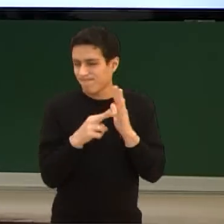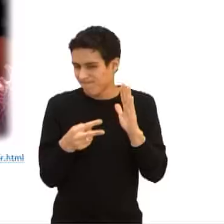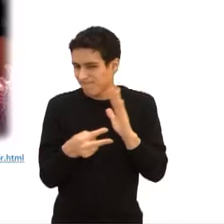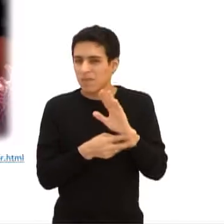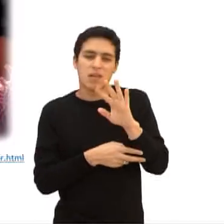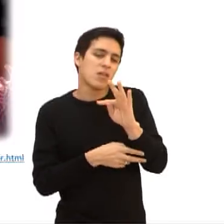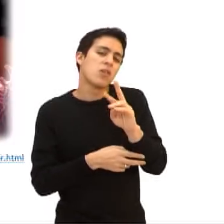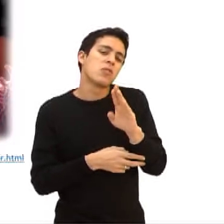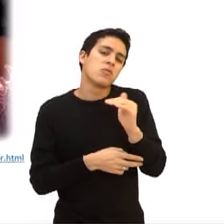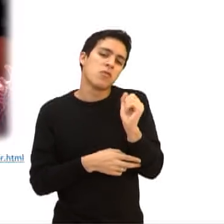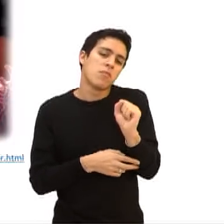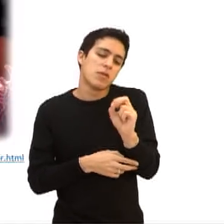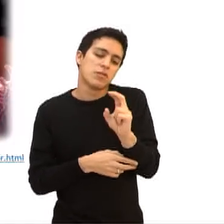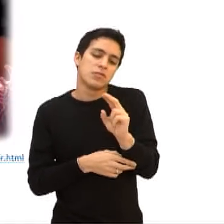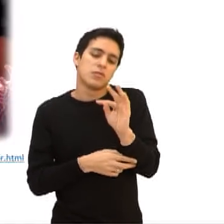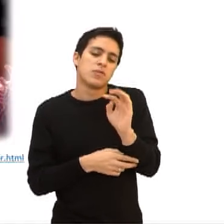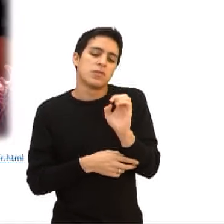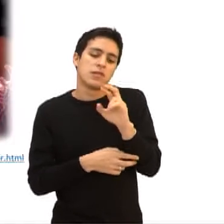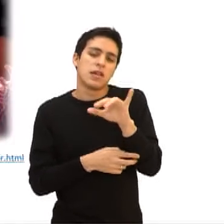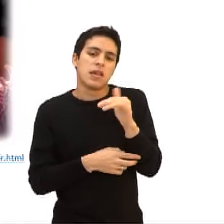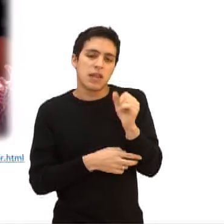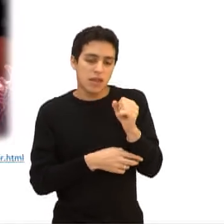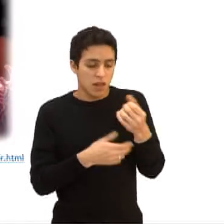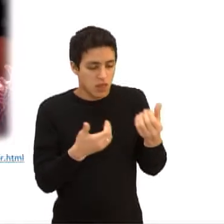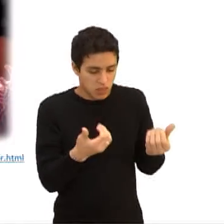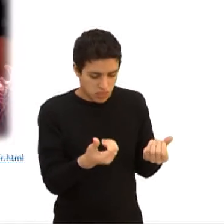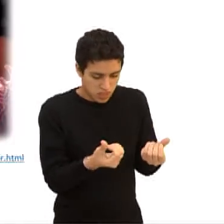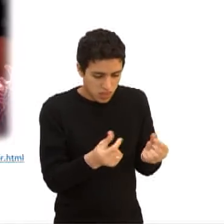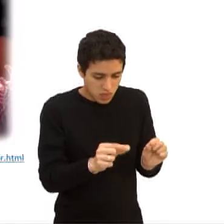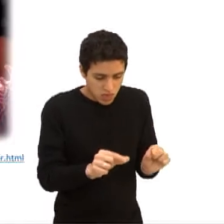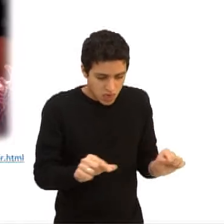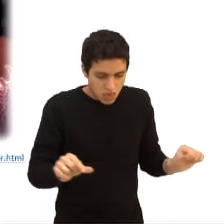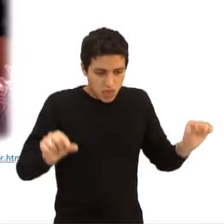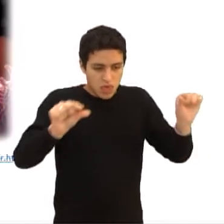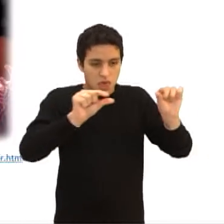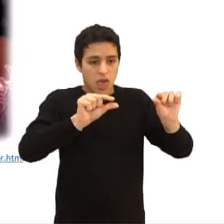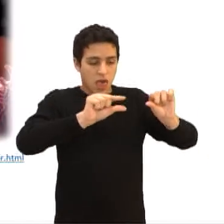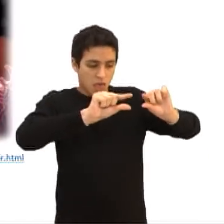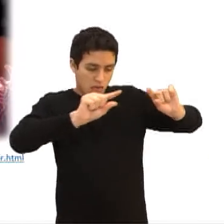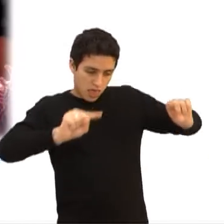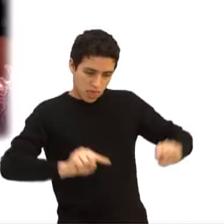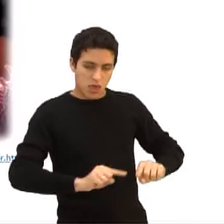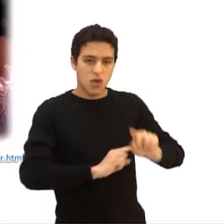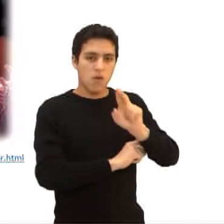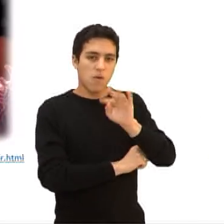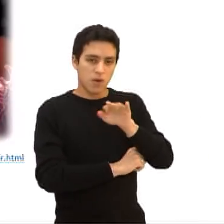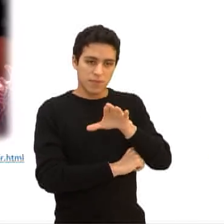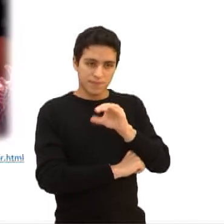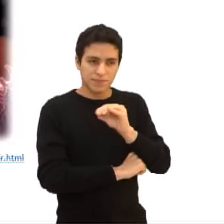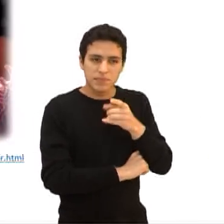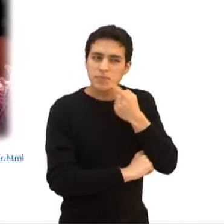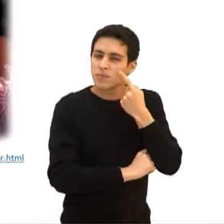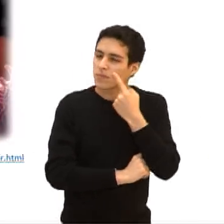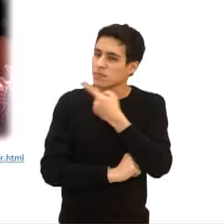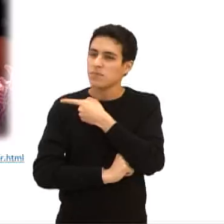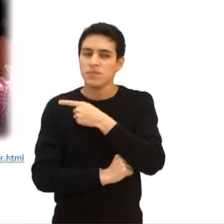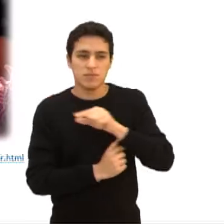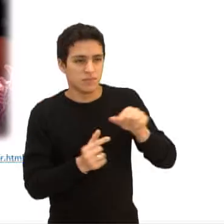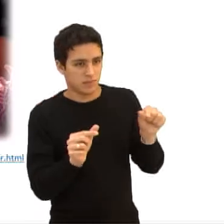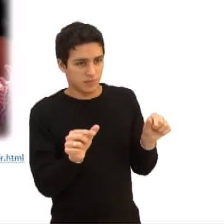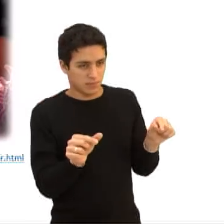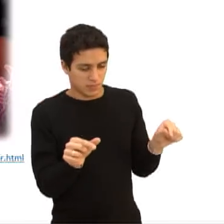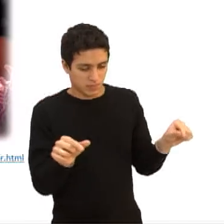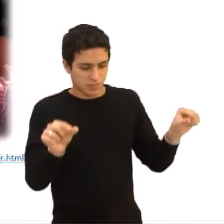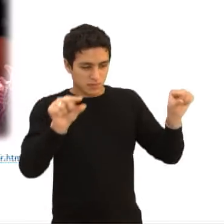que conectam os ovários ao útero, tá? As tubas uterinas, então, são esse canalzinho aqui